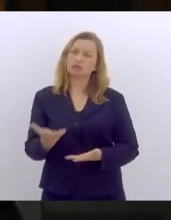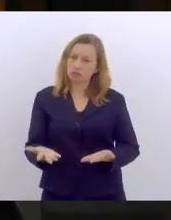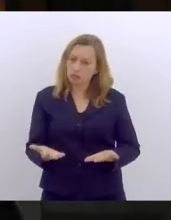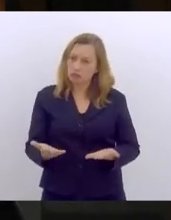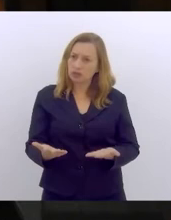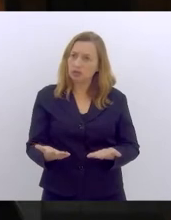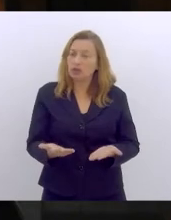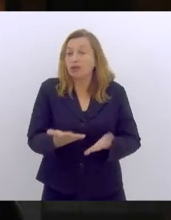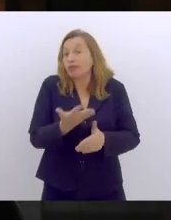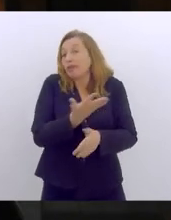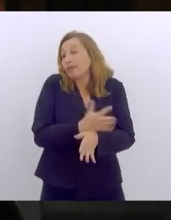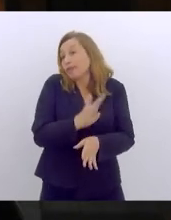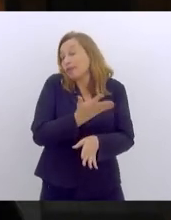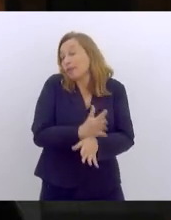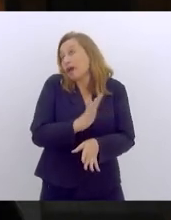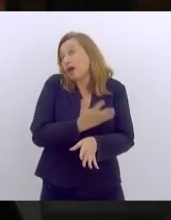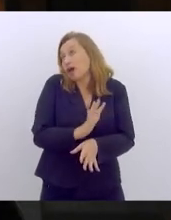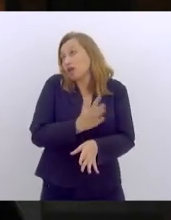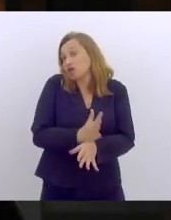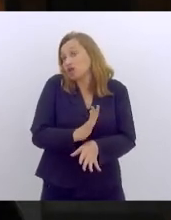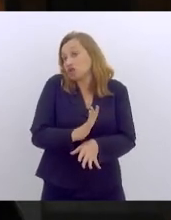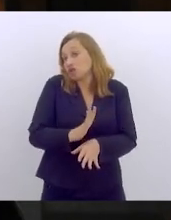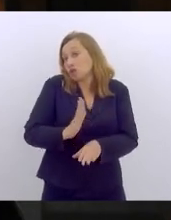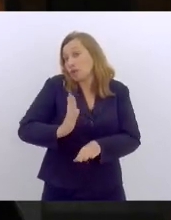uma prática contumaz.